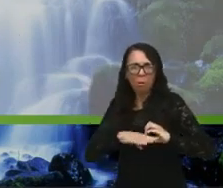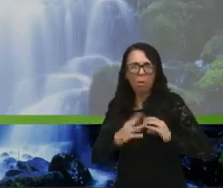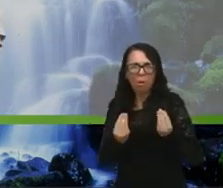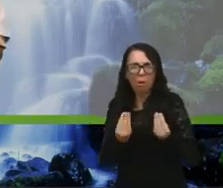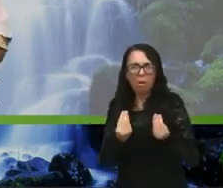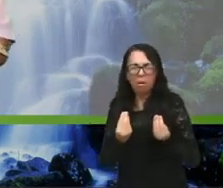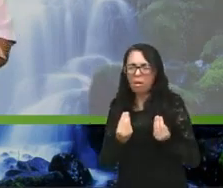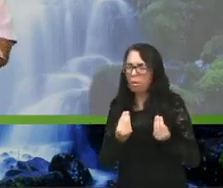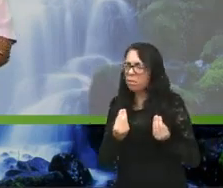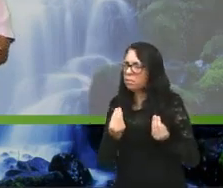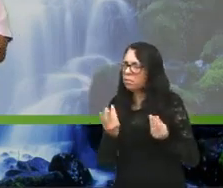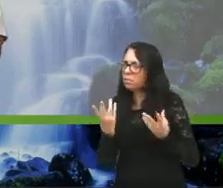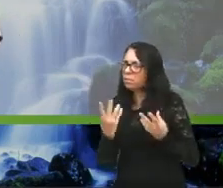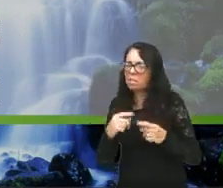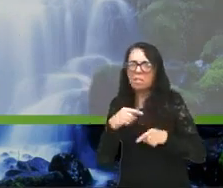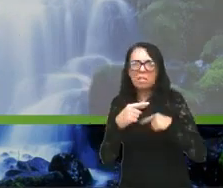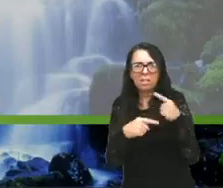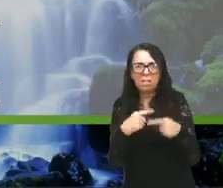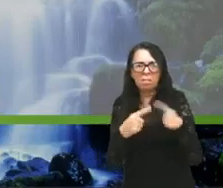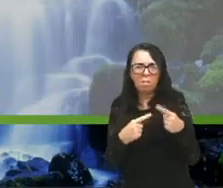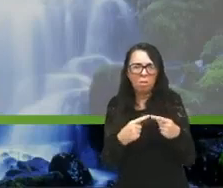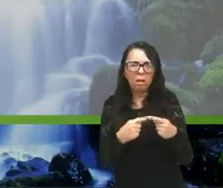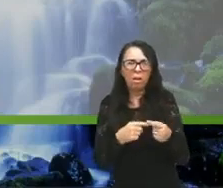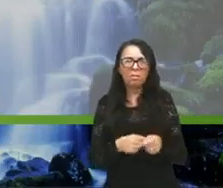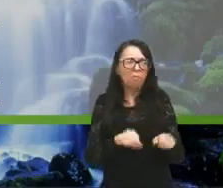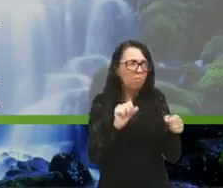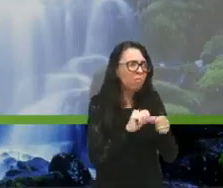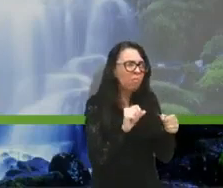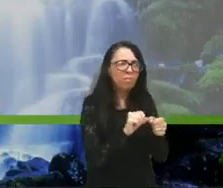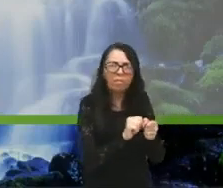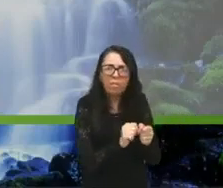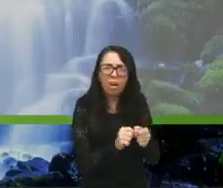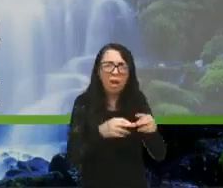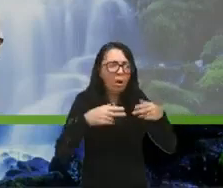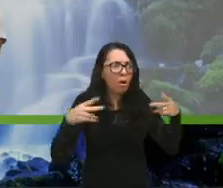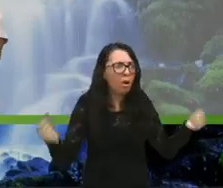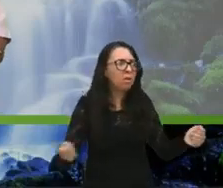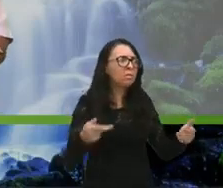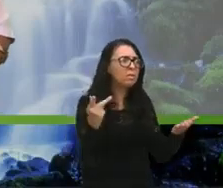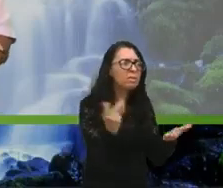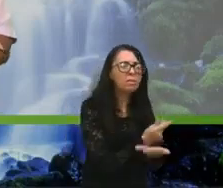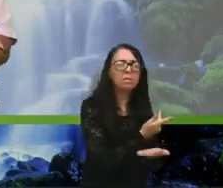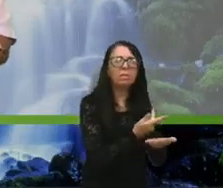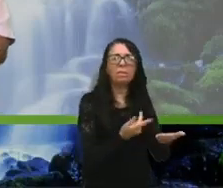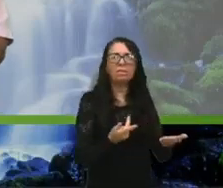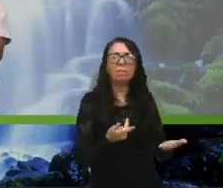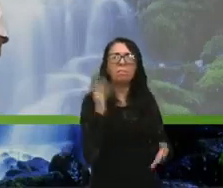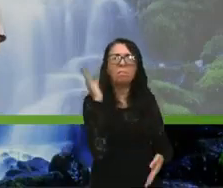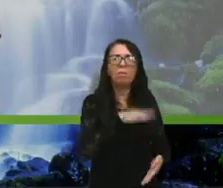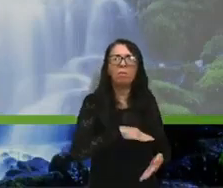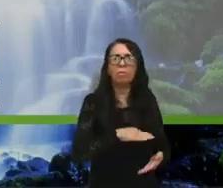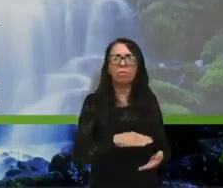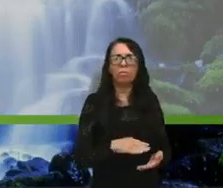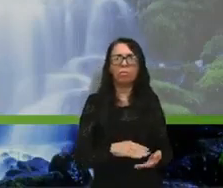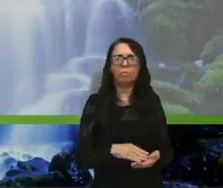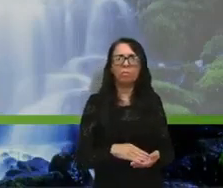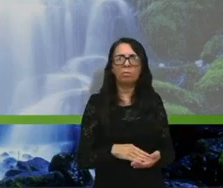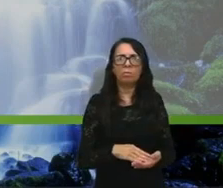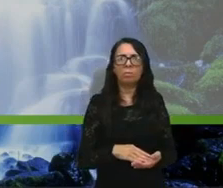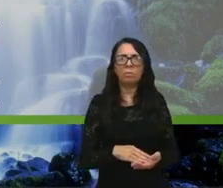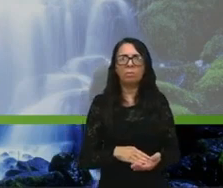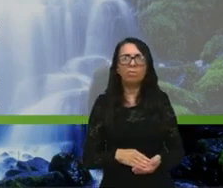posso deixar de estar, ou de ter destaque na igreja. Se sentem necessárias